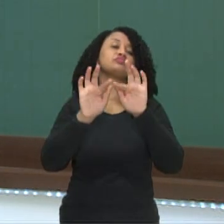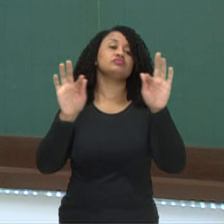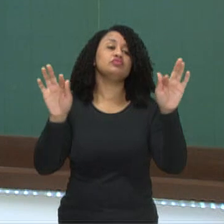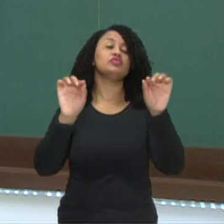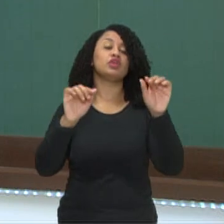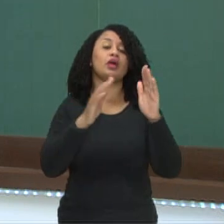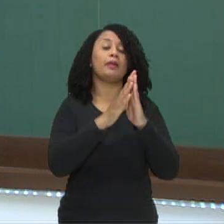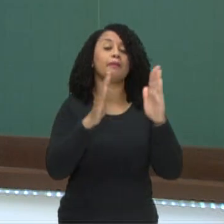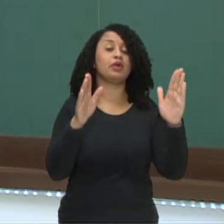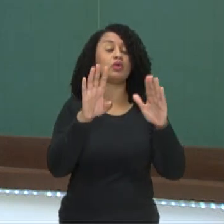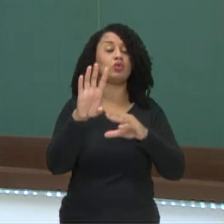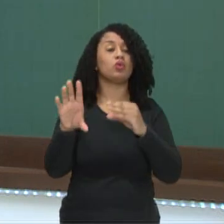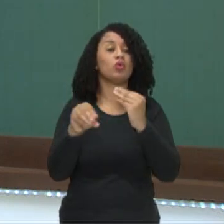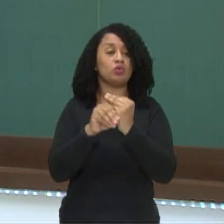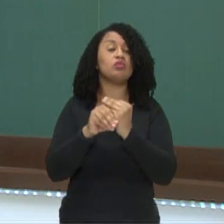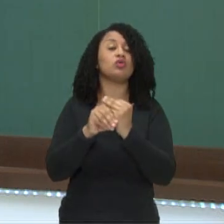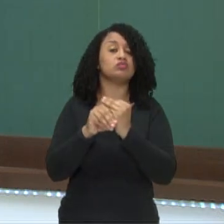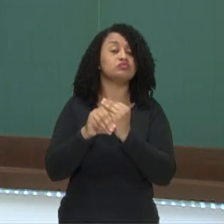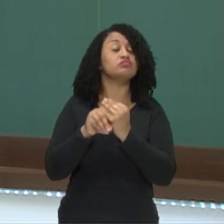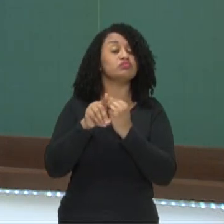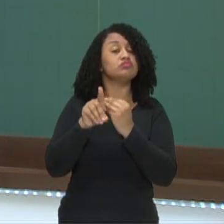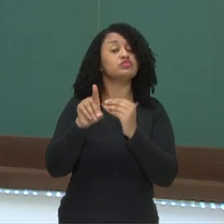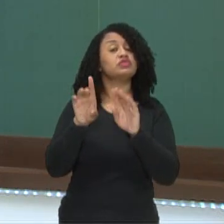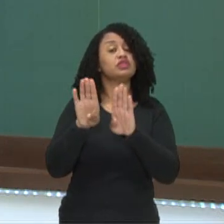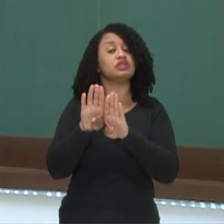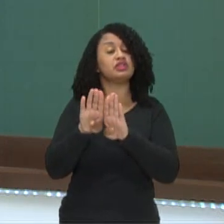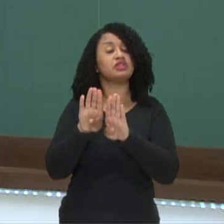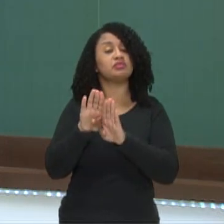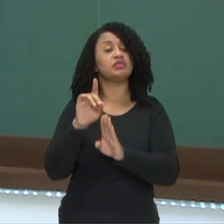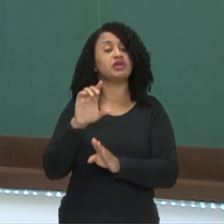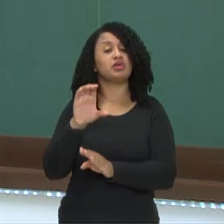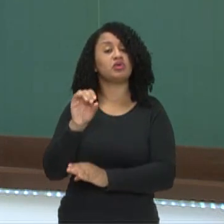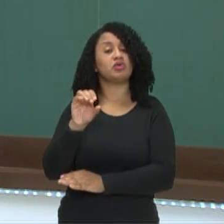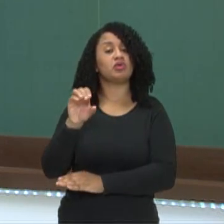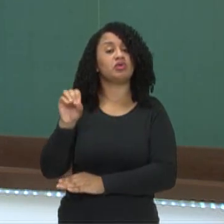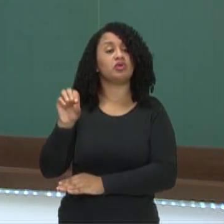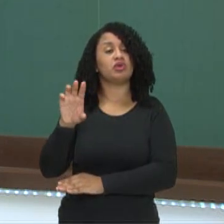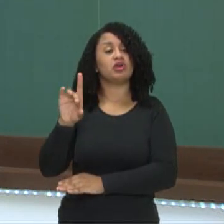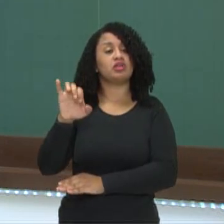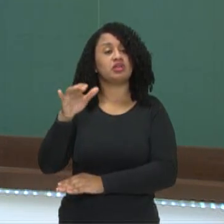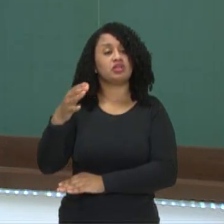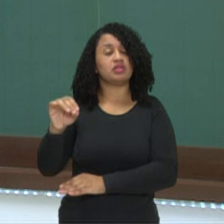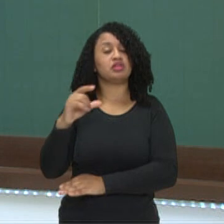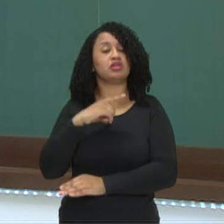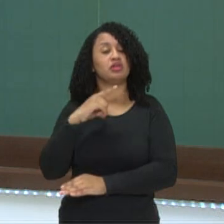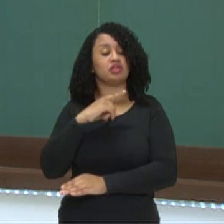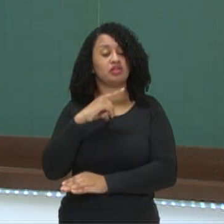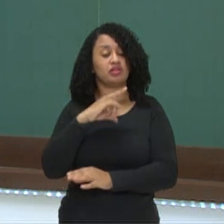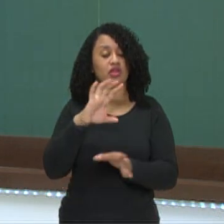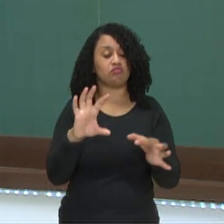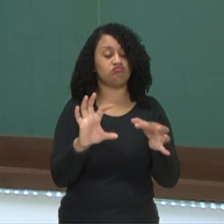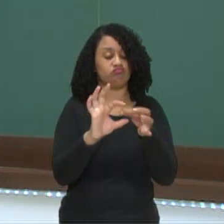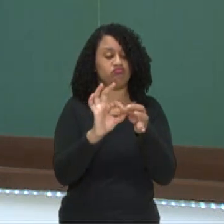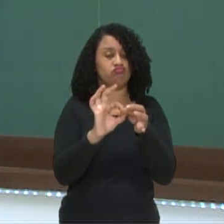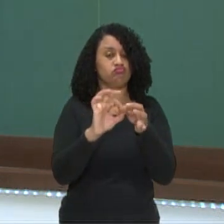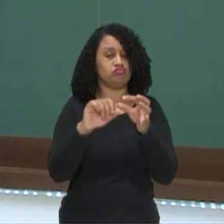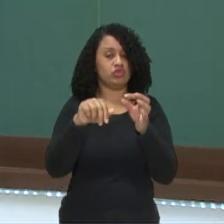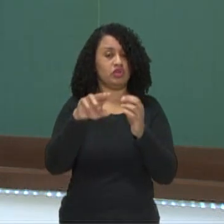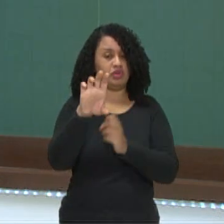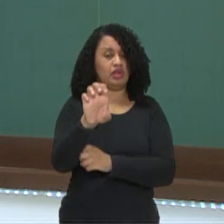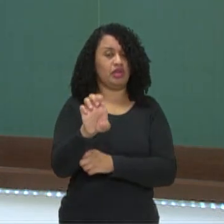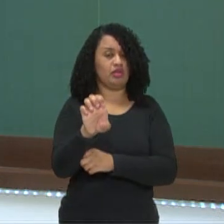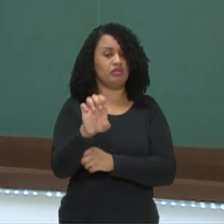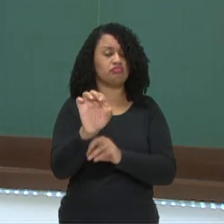É um período composto e sim, é composto por coordenação. Nós temos aqui uma conjunção coordenativa